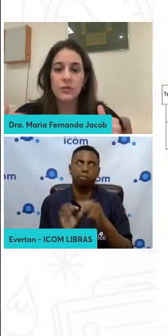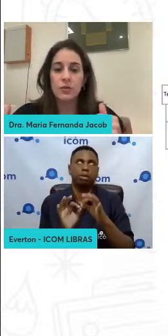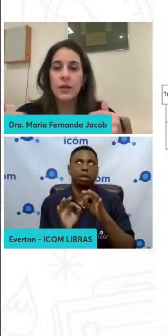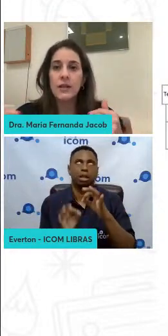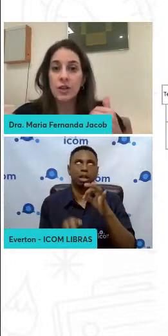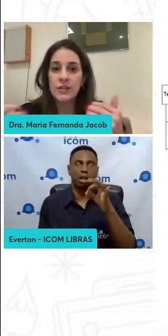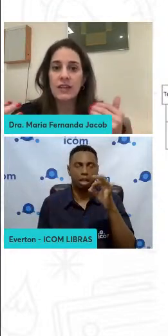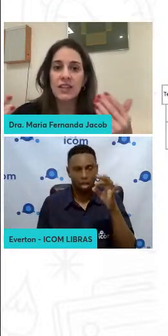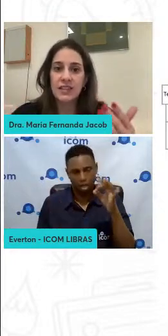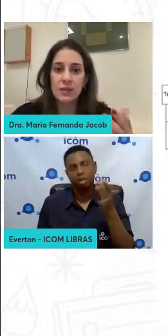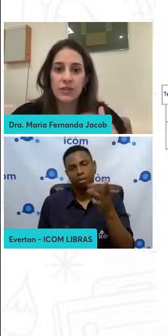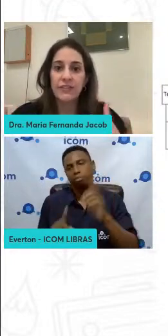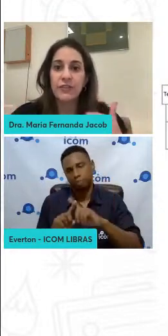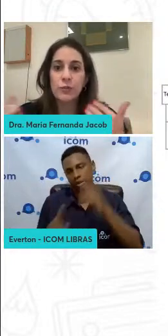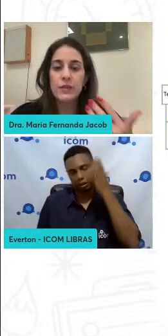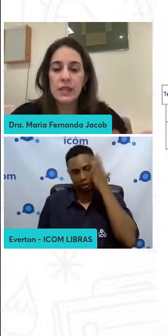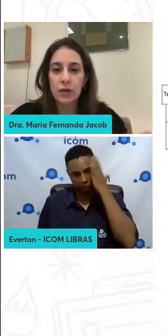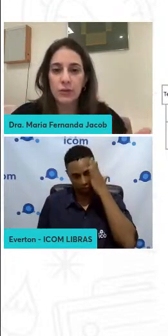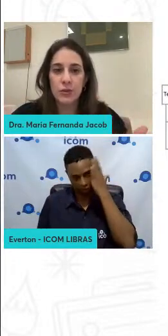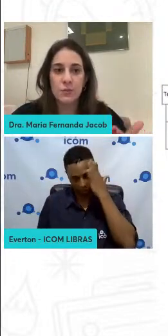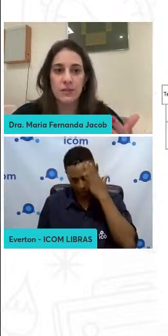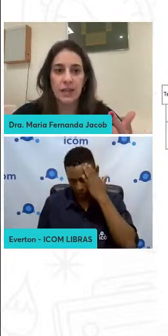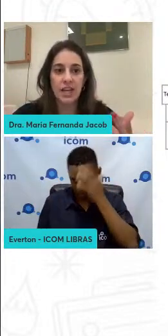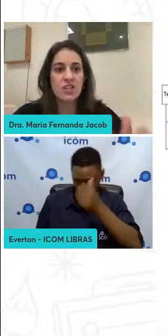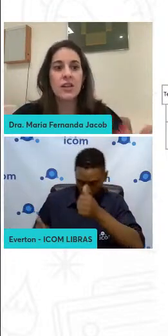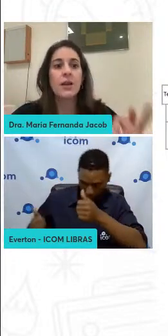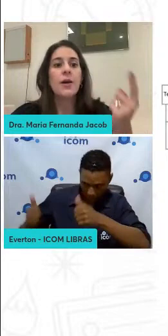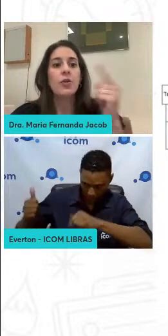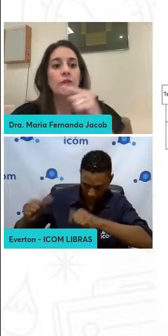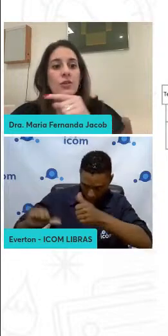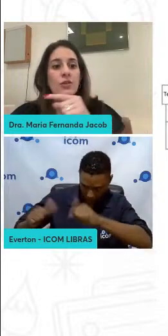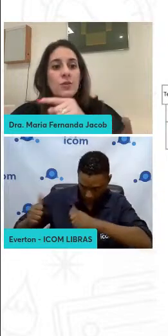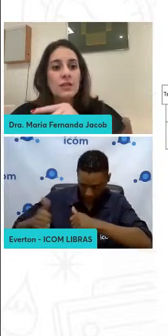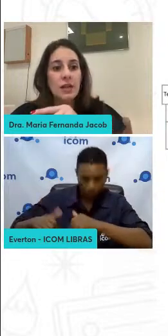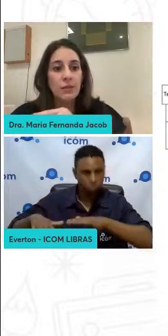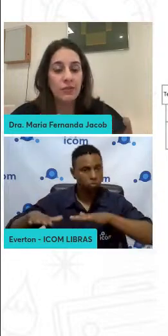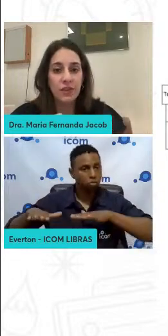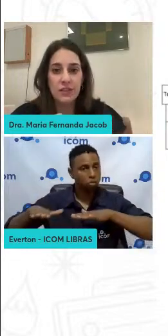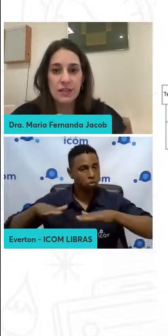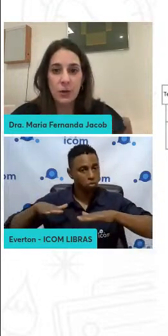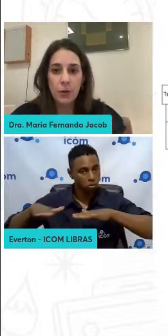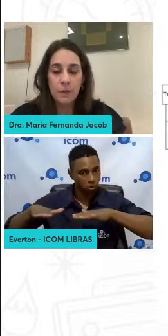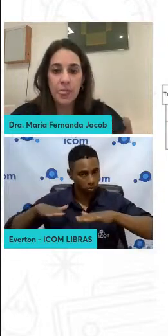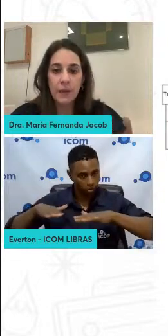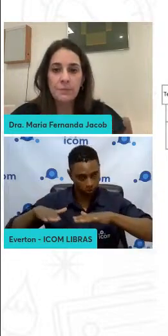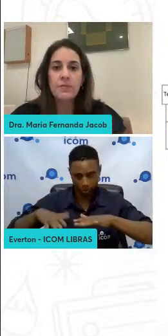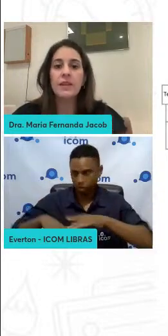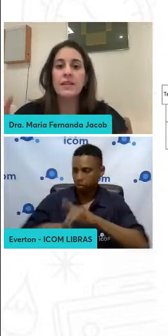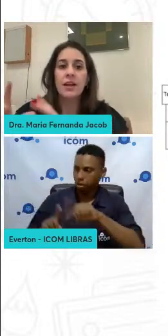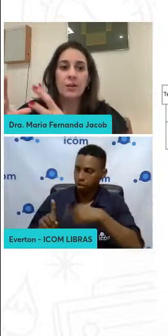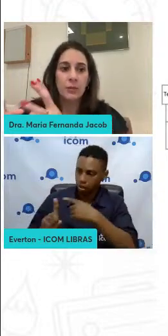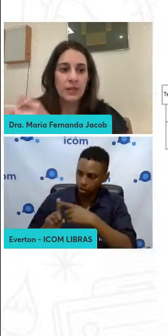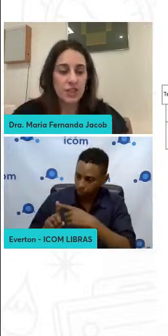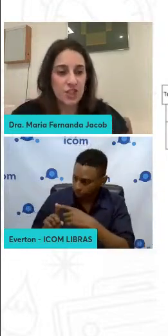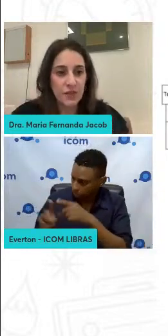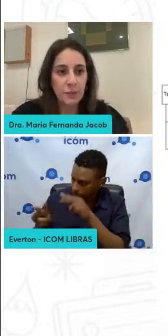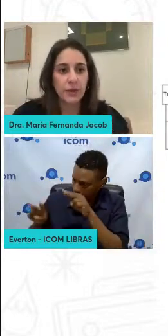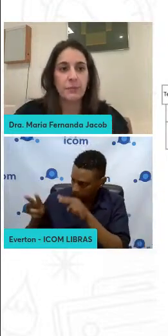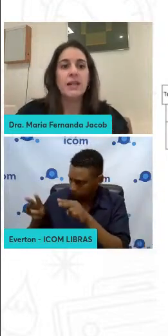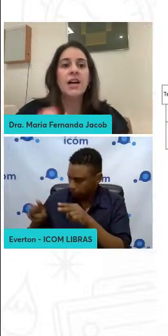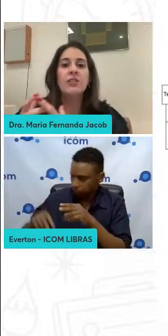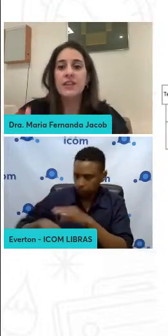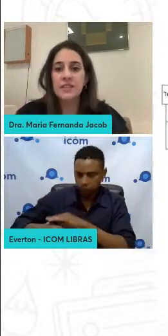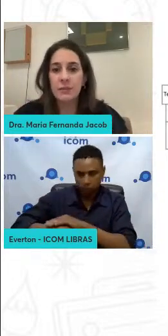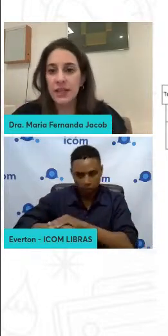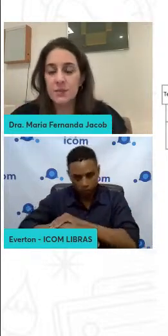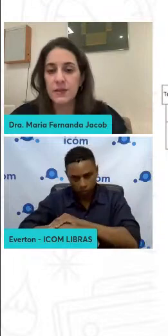importância da nossa avaliação da função do nosso paciente, o nosso exame físico, que daí é o momento que a gente vai